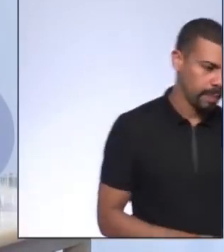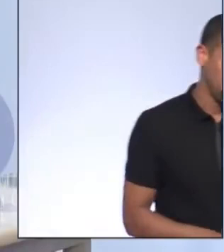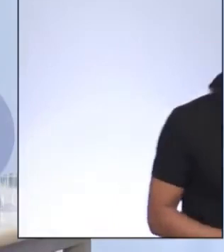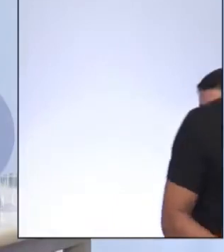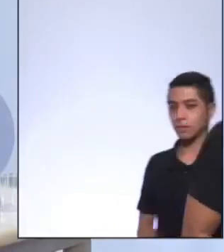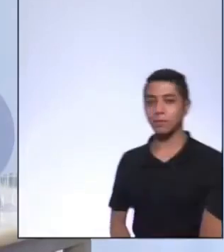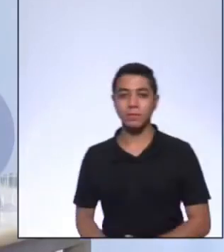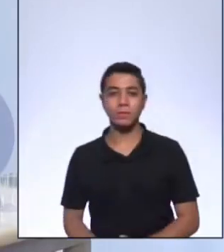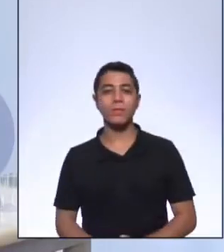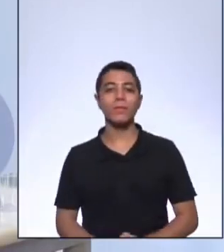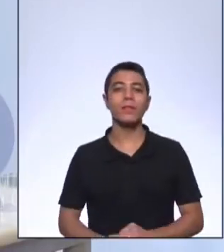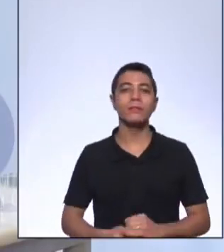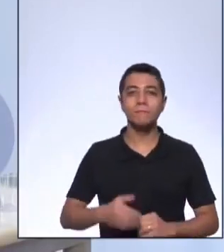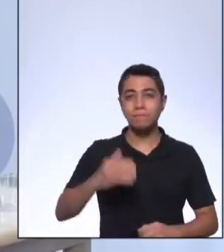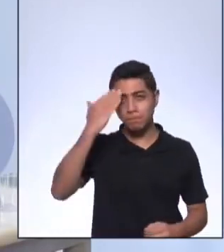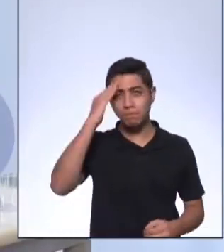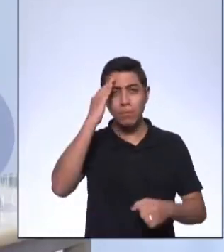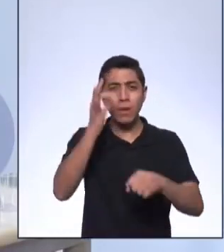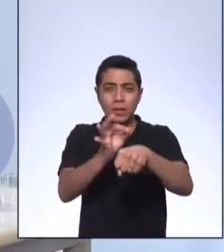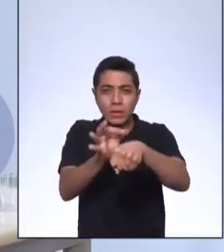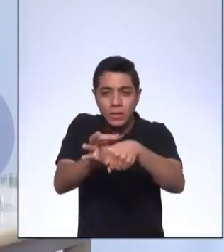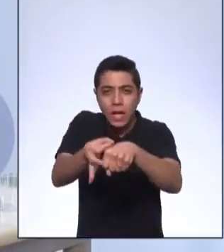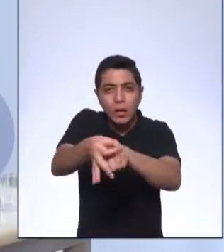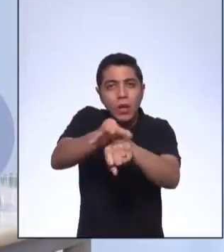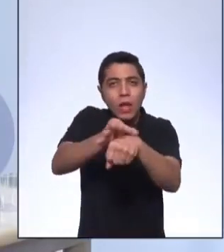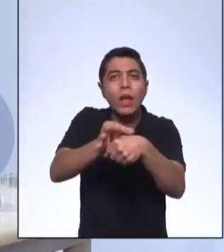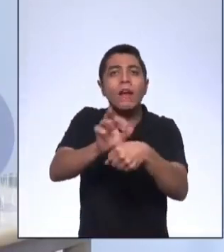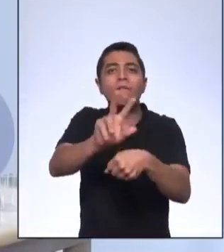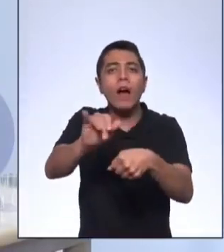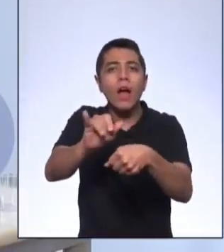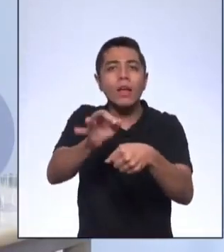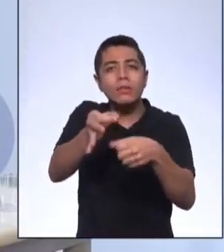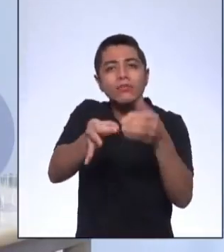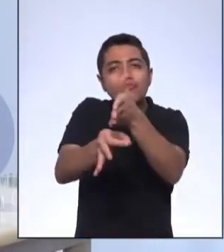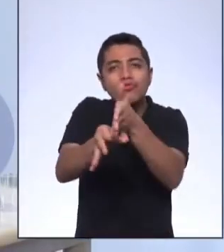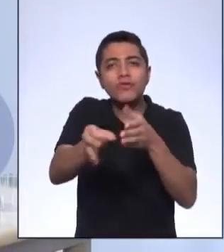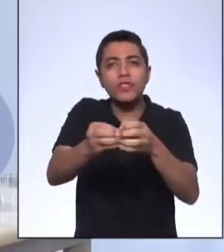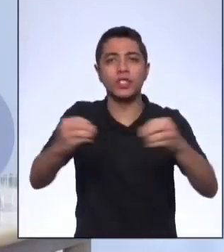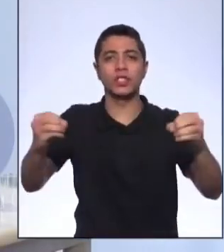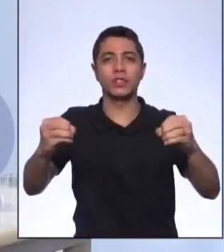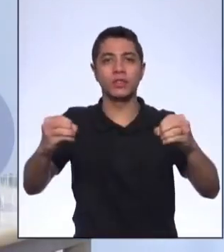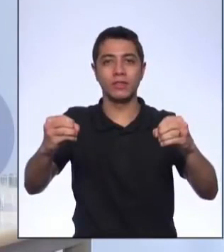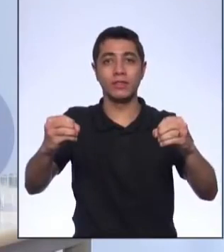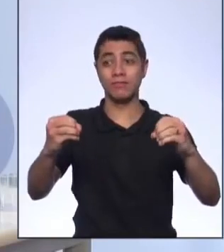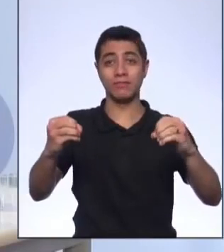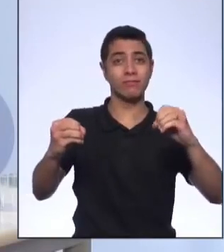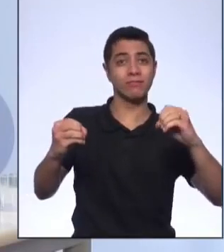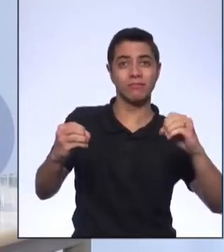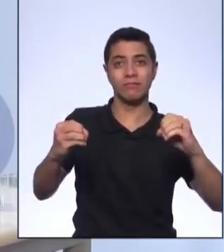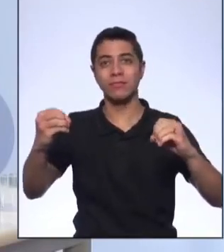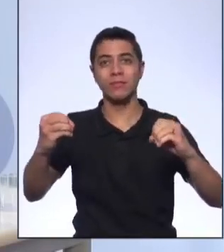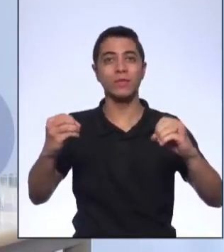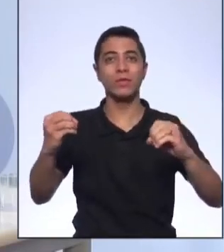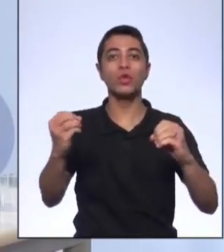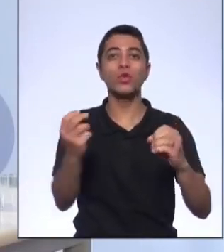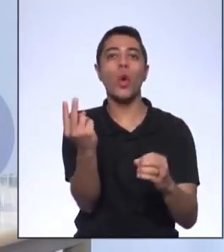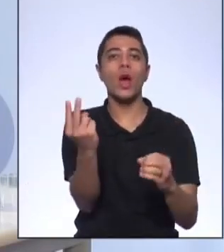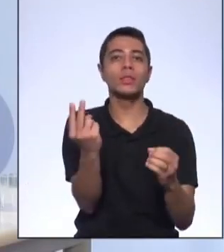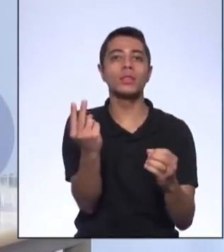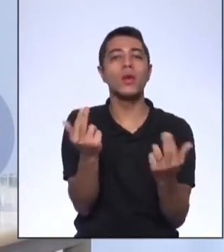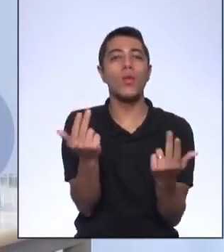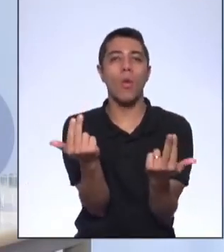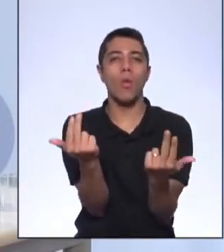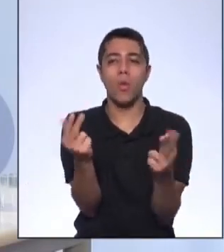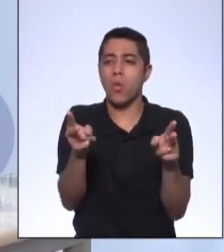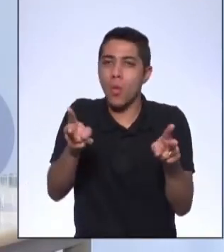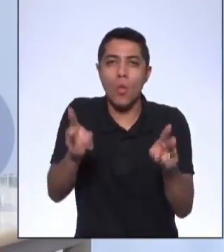a célula vai se dividir e formar 2 células idênticas agora no processo da telófase, onde eu tenho de